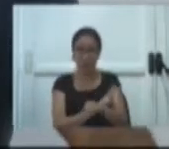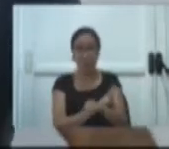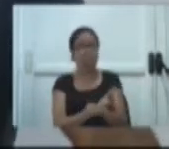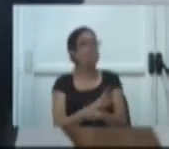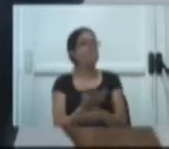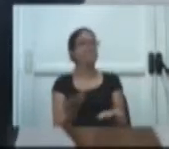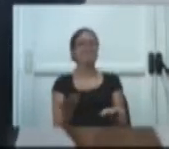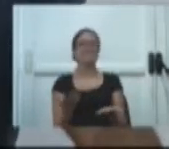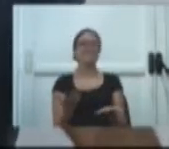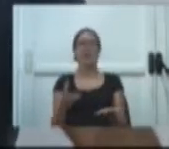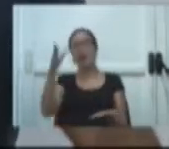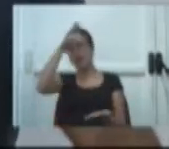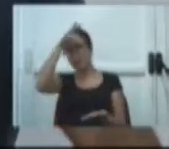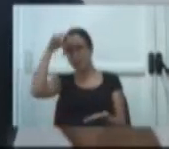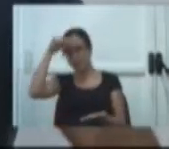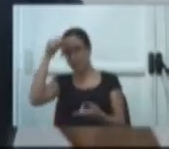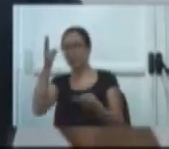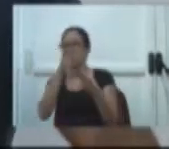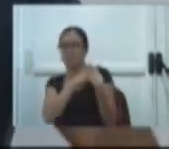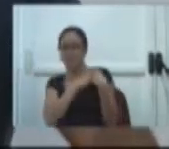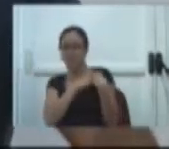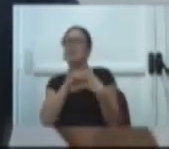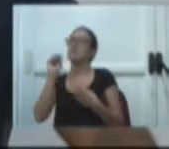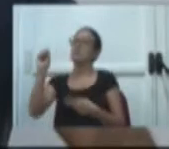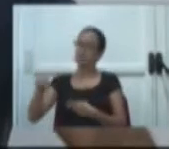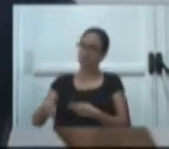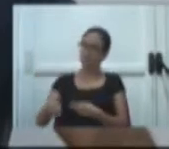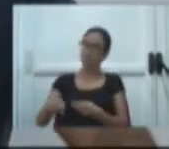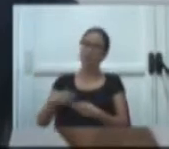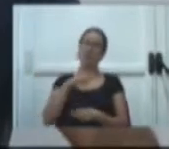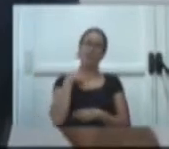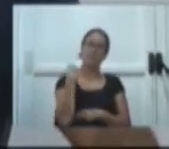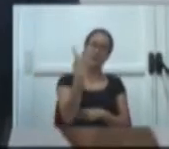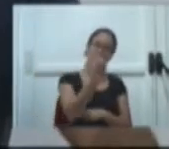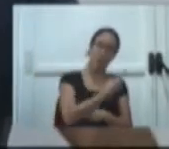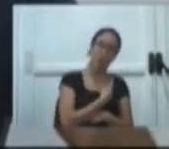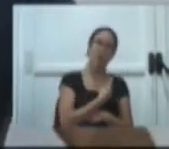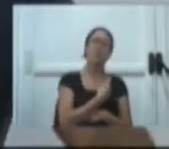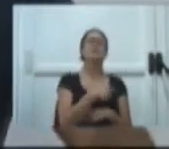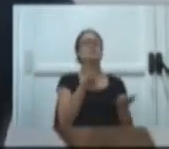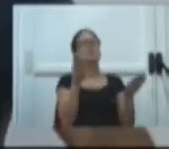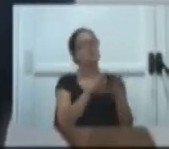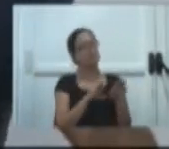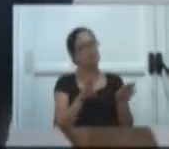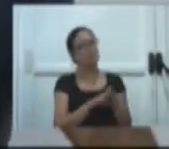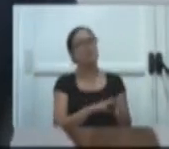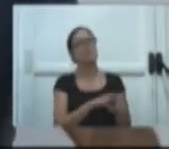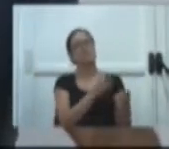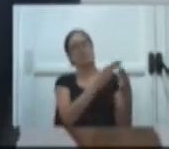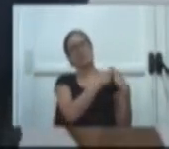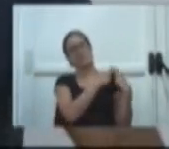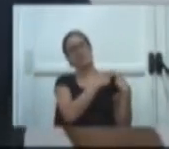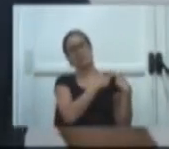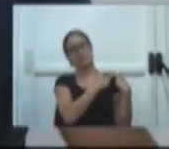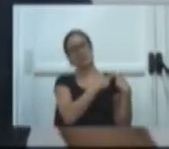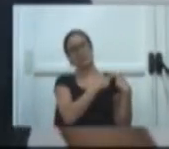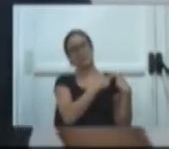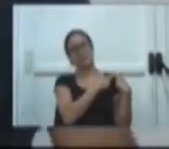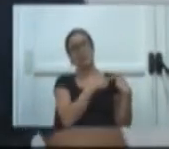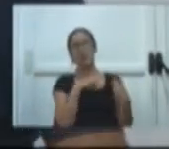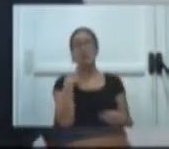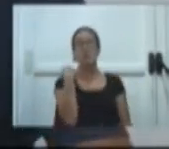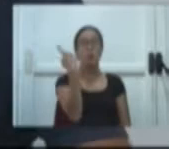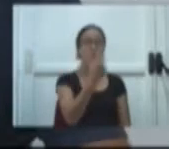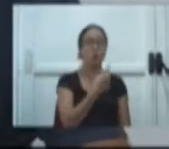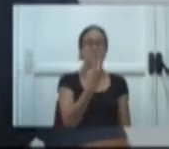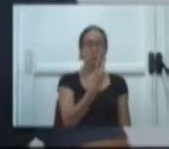Nós somos 290 mil habitantes. A prefeitura tem 6 mil funcionários que